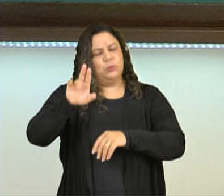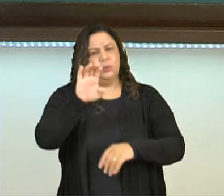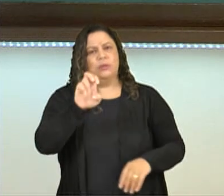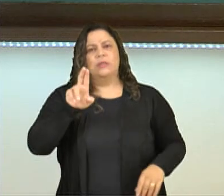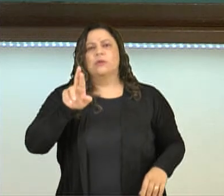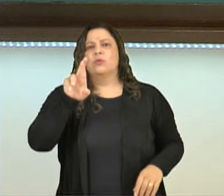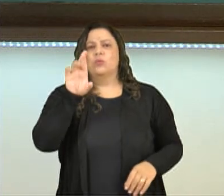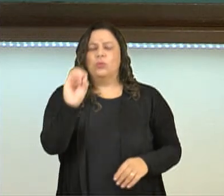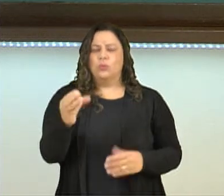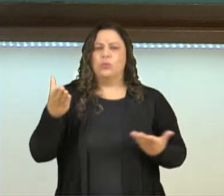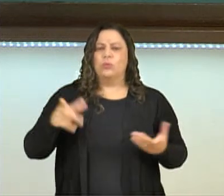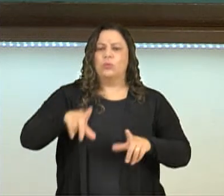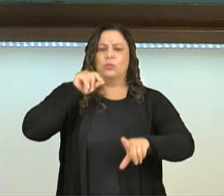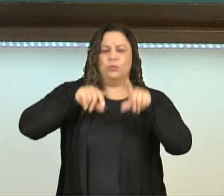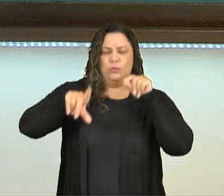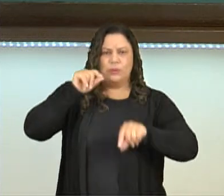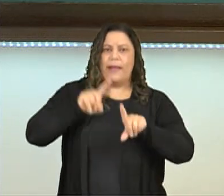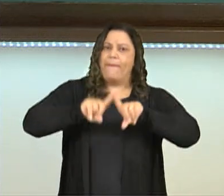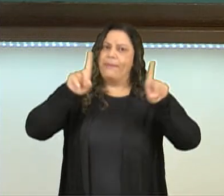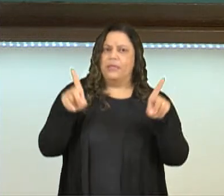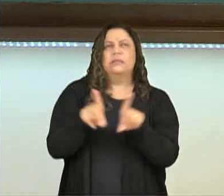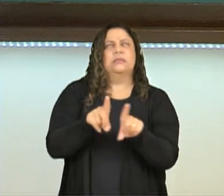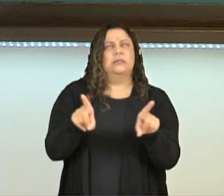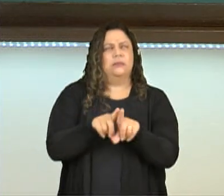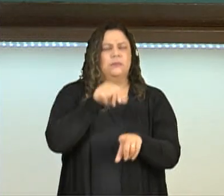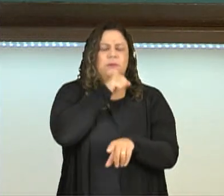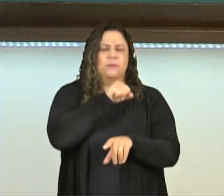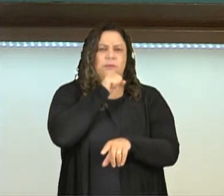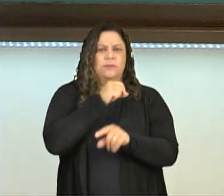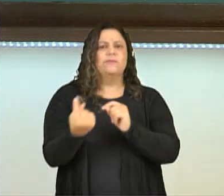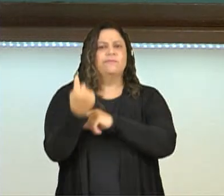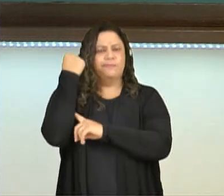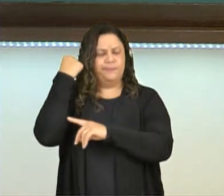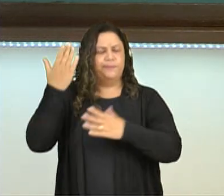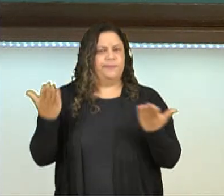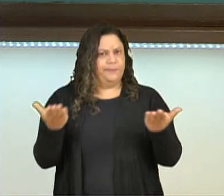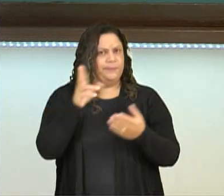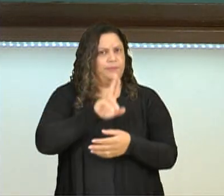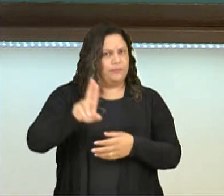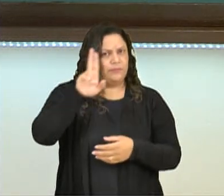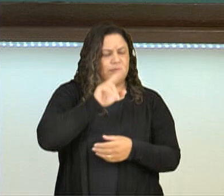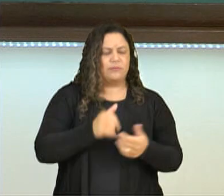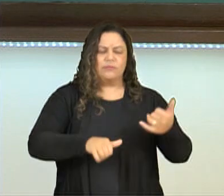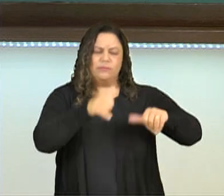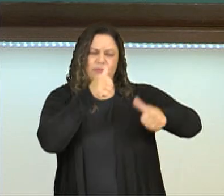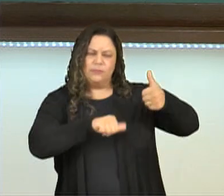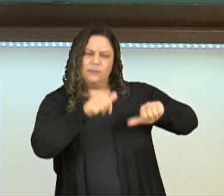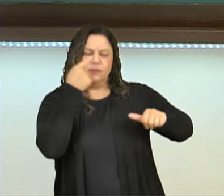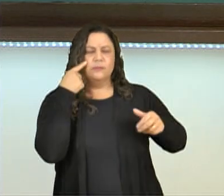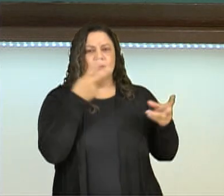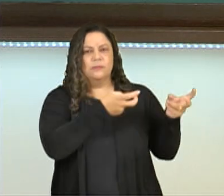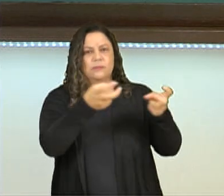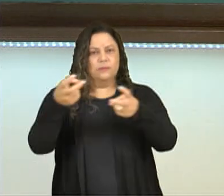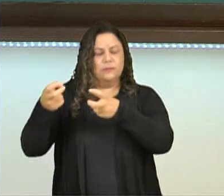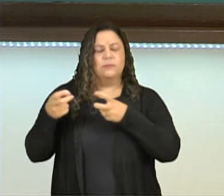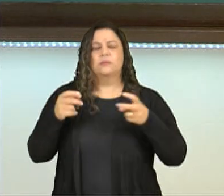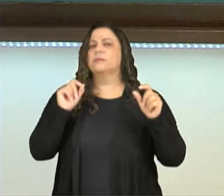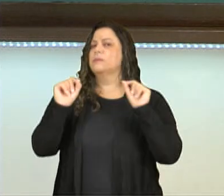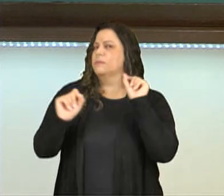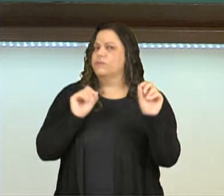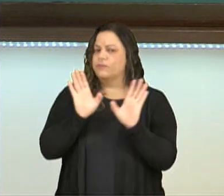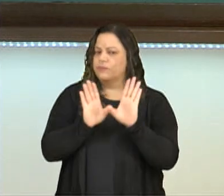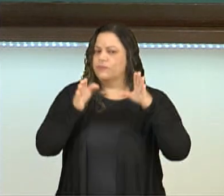moeda escolhida, mas também usam sua moeda antiga. Então, isso tem que ser avaliado como algo restritivo a